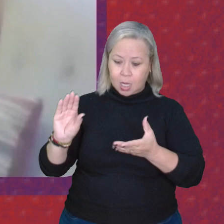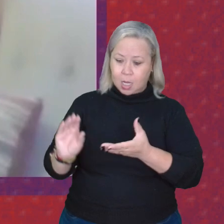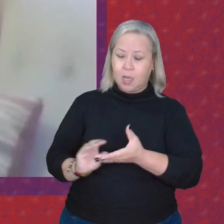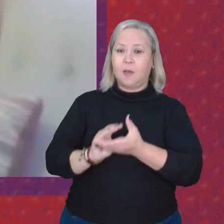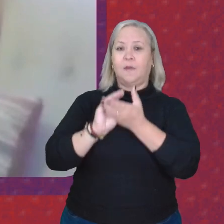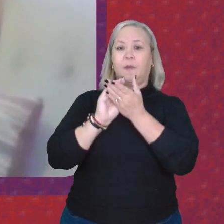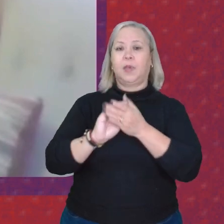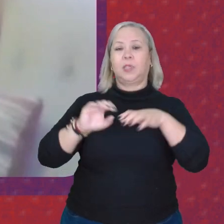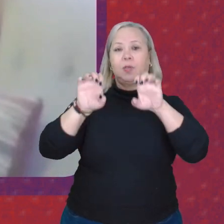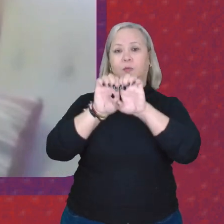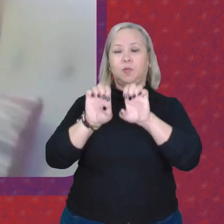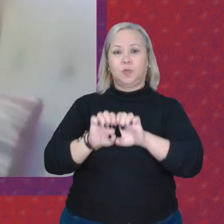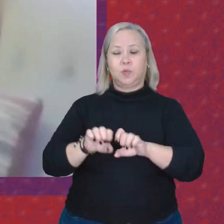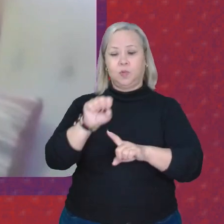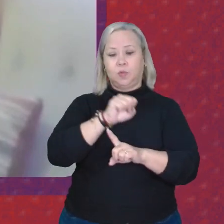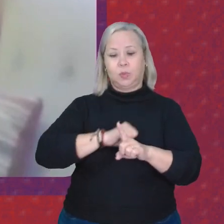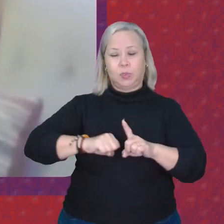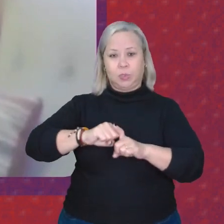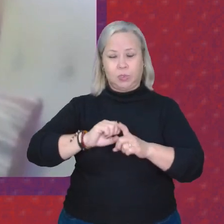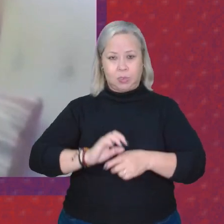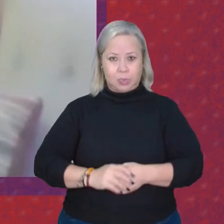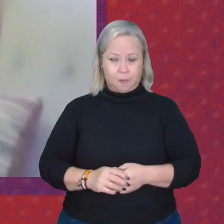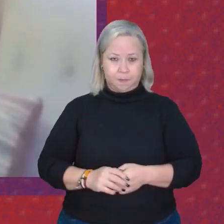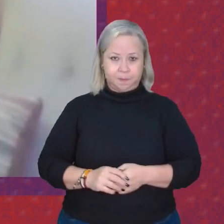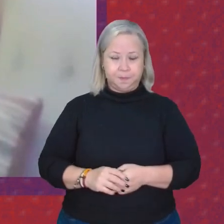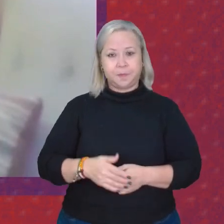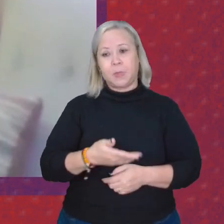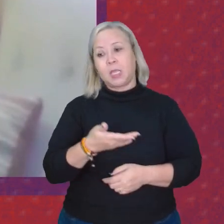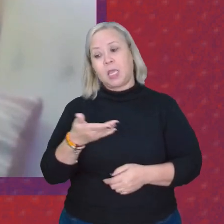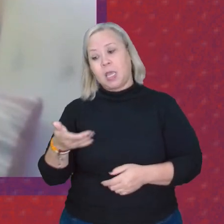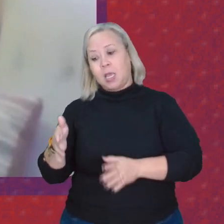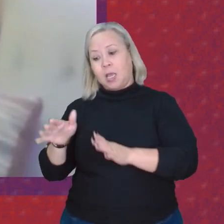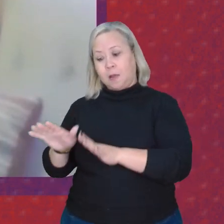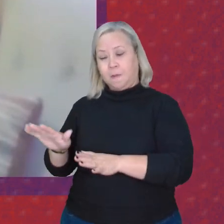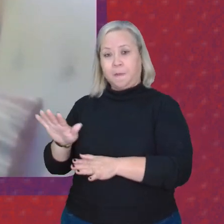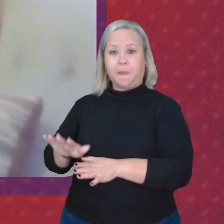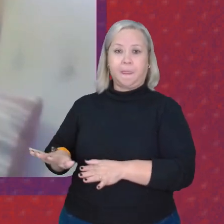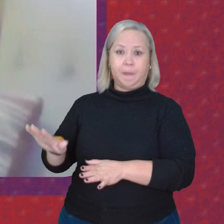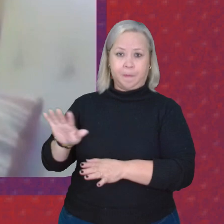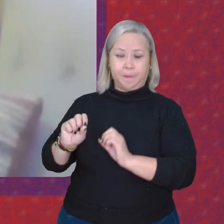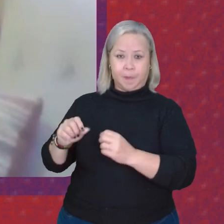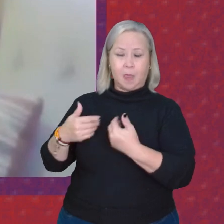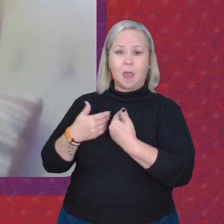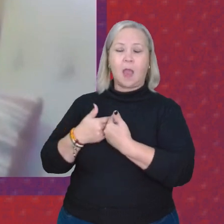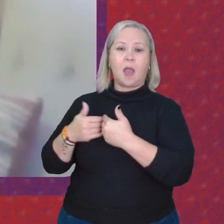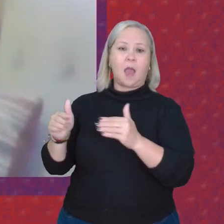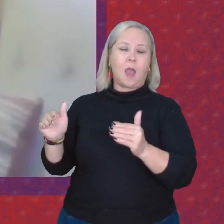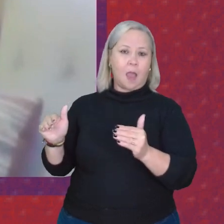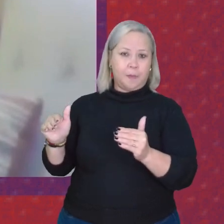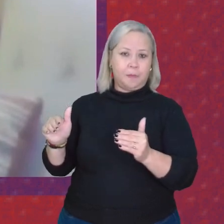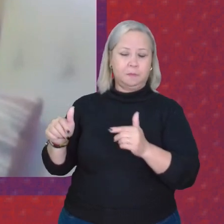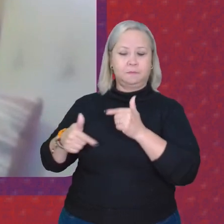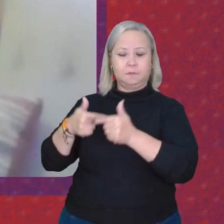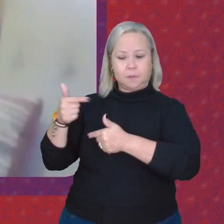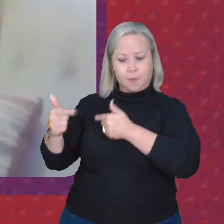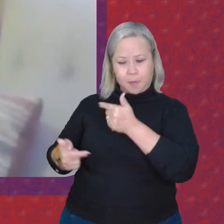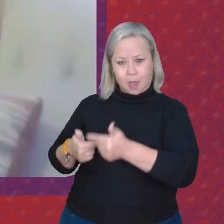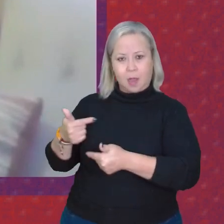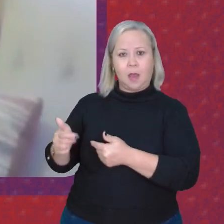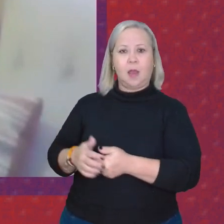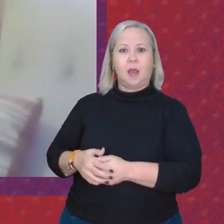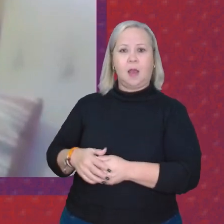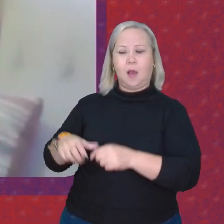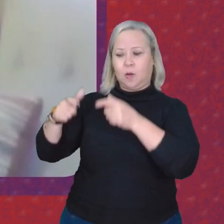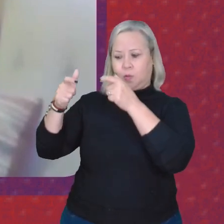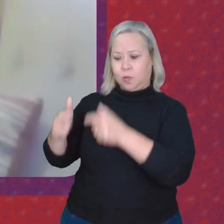na infraestrutura social, ela, por um lado, abre empregos, postos